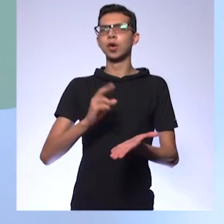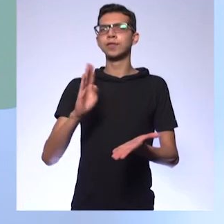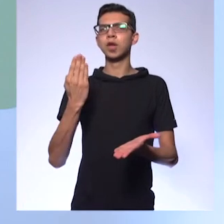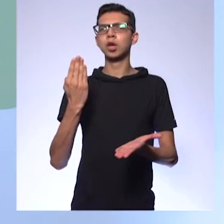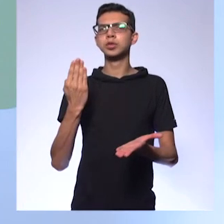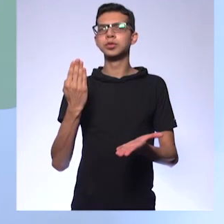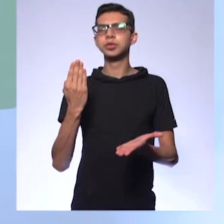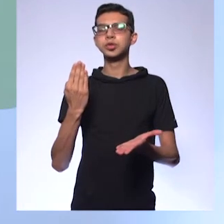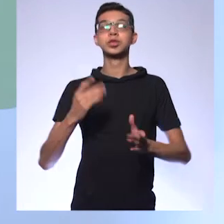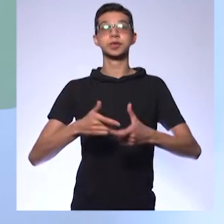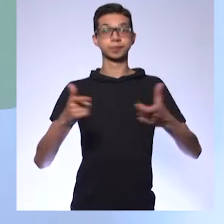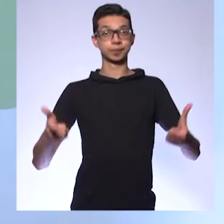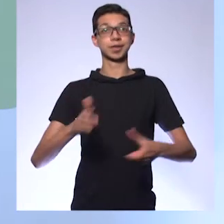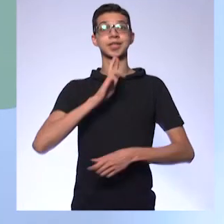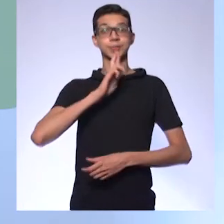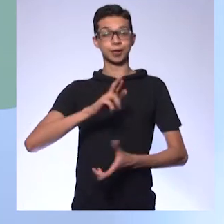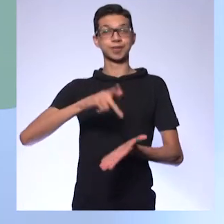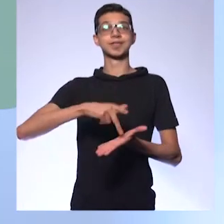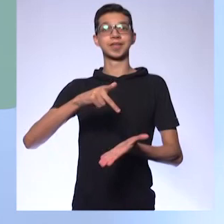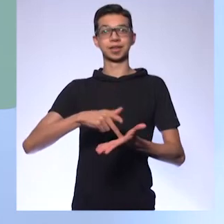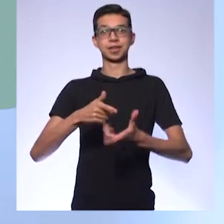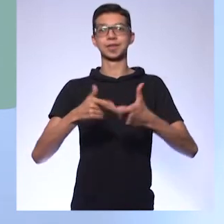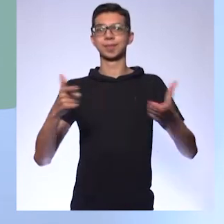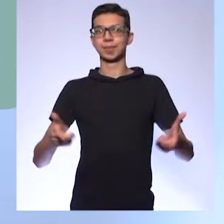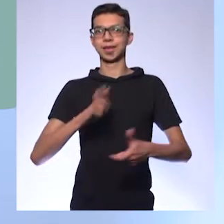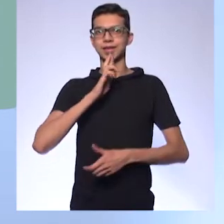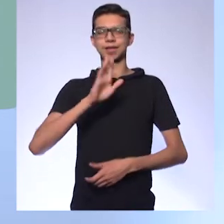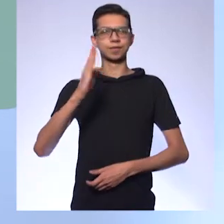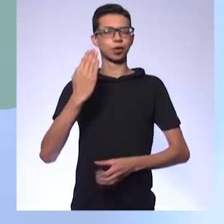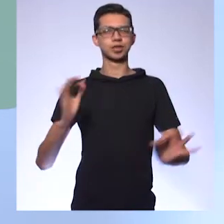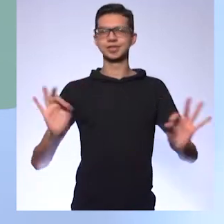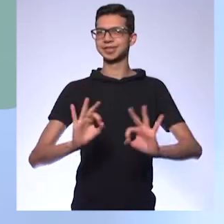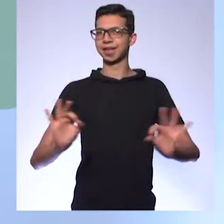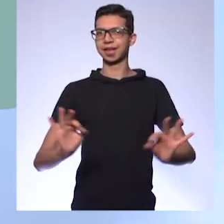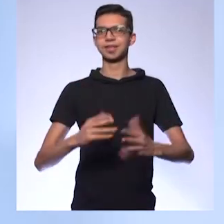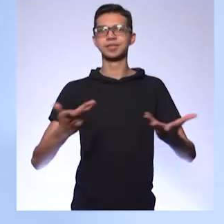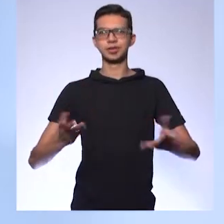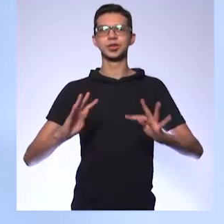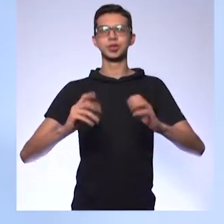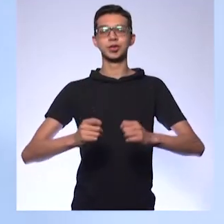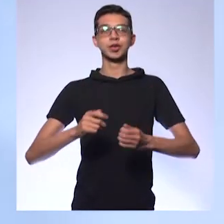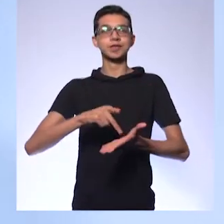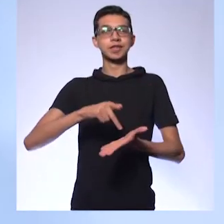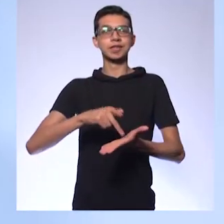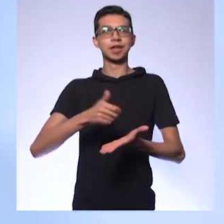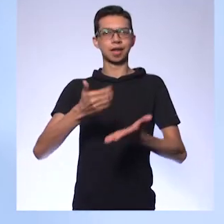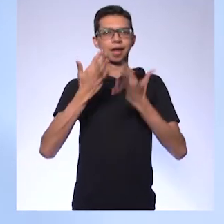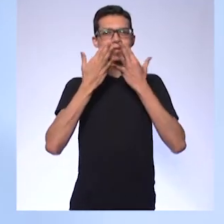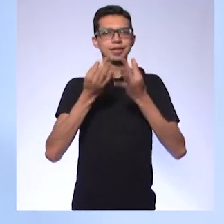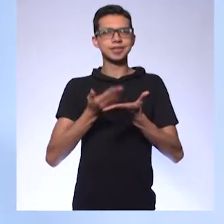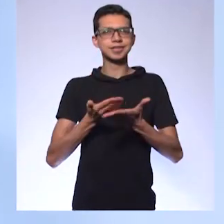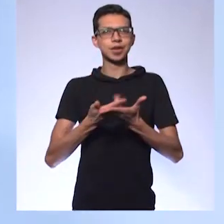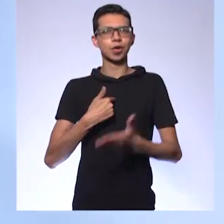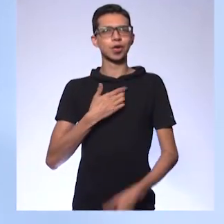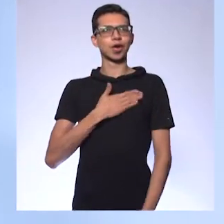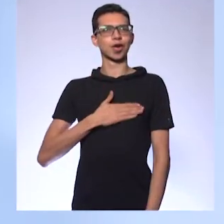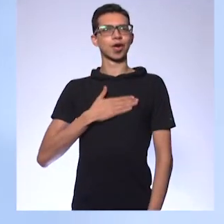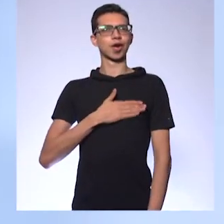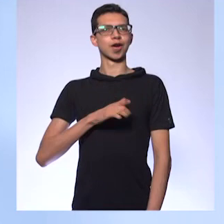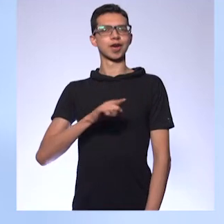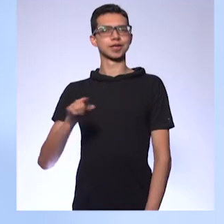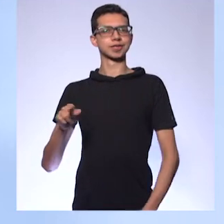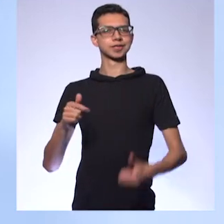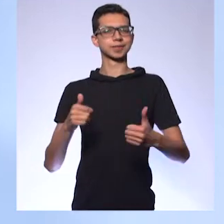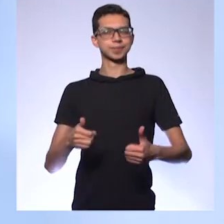respondendo verdadeiro, professor Mauri. A maioria, não tem nenhum falso. Todo Isso, mundo verdadeiro. então com atenção na aula. Perfeito, gostei de vocês. Olha só, As